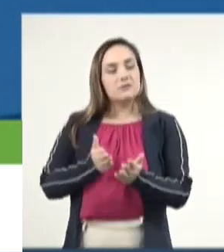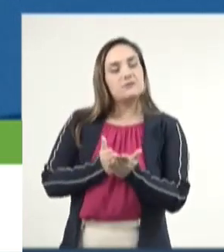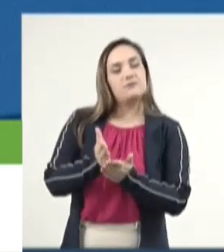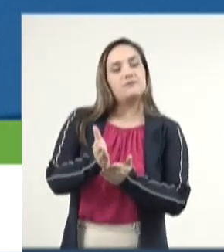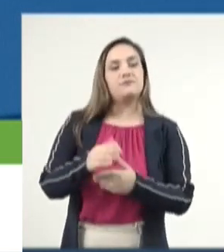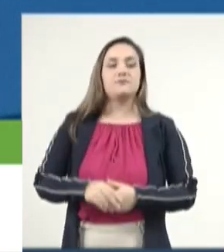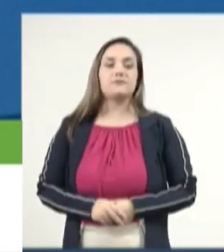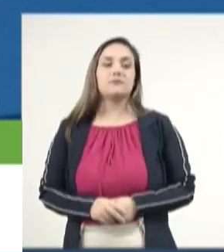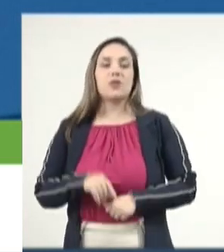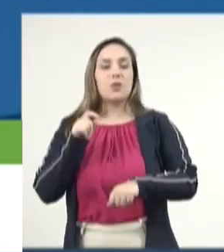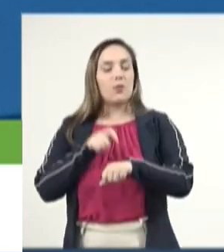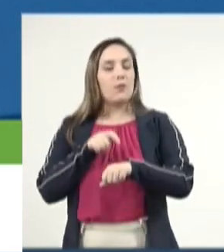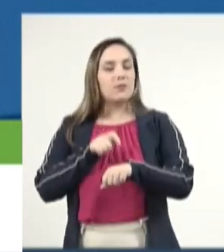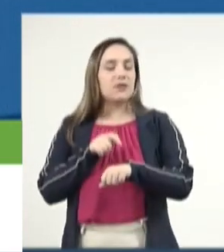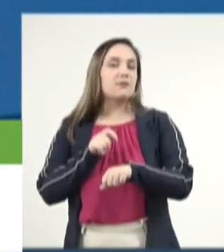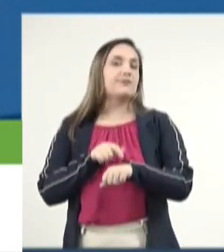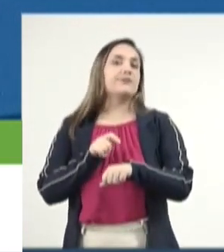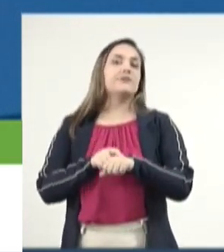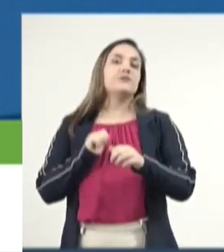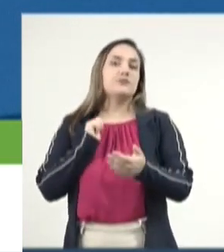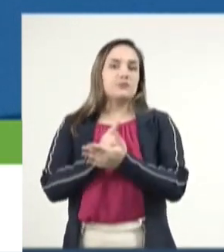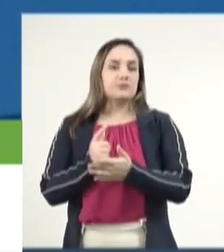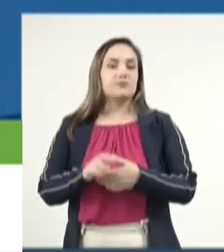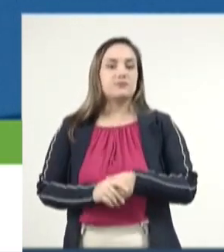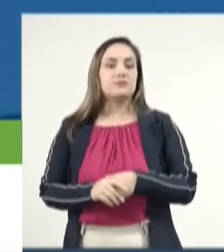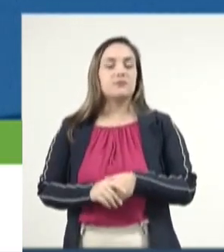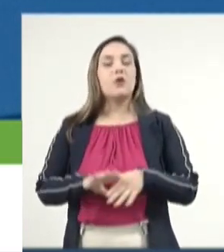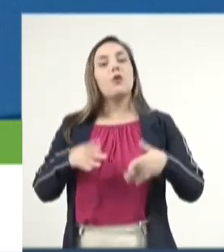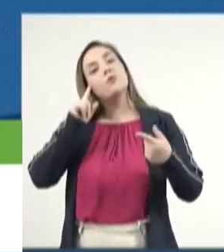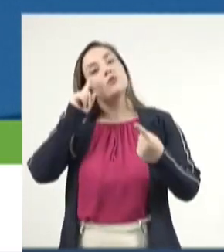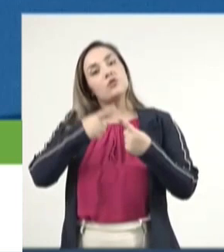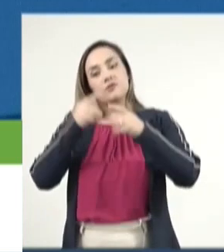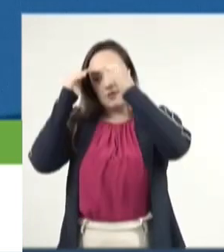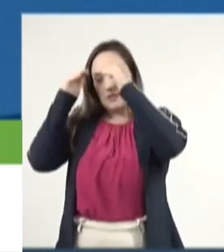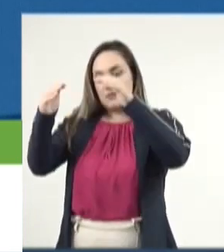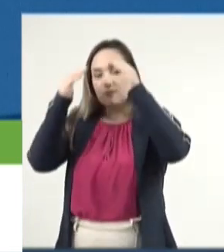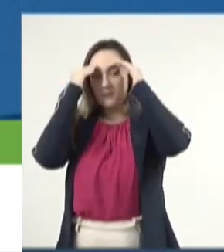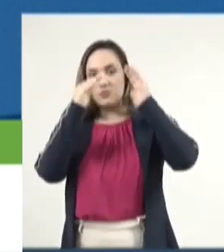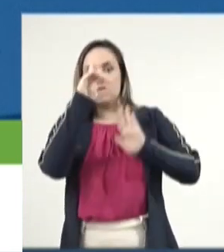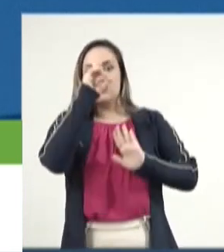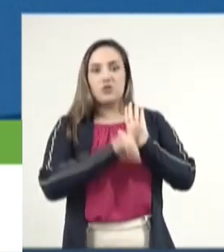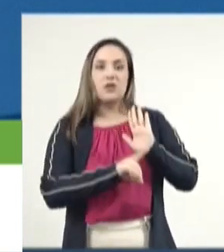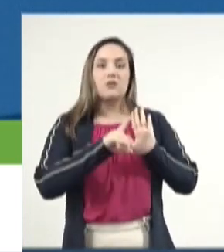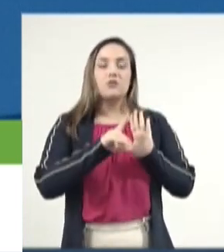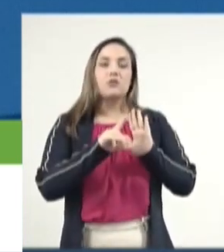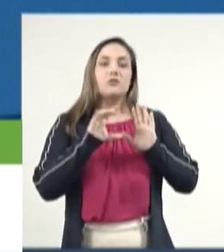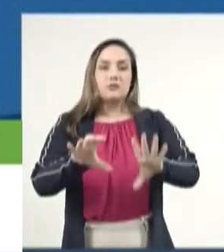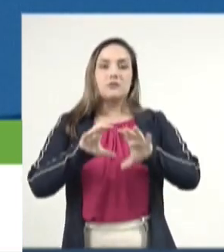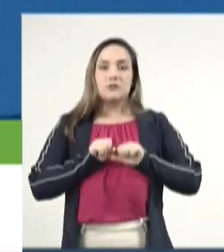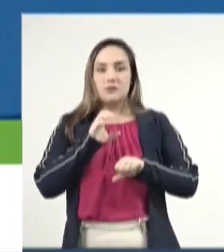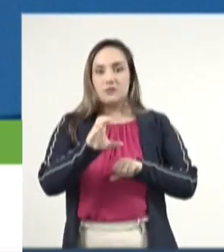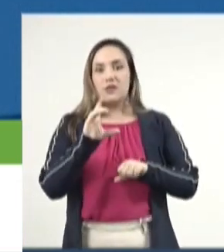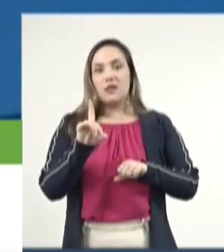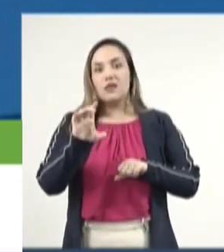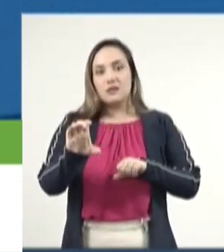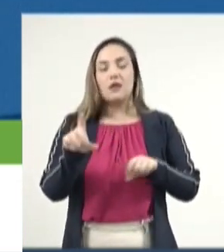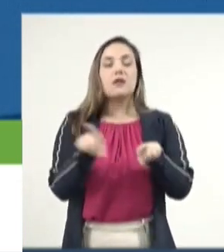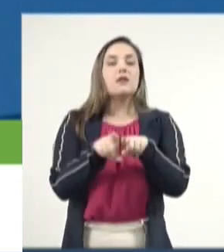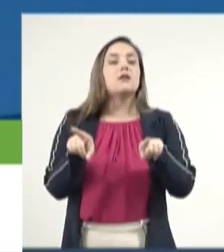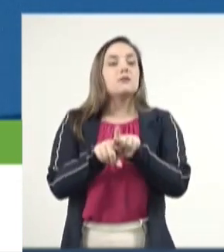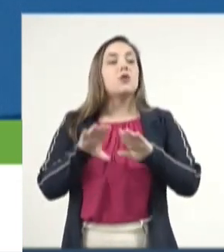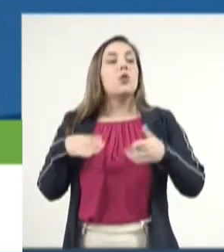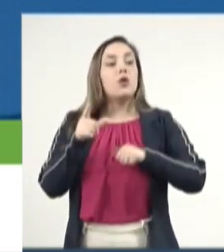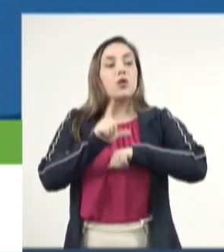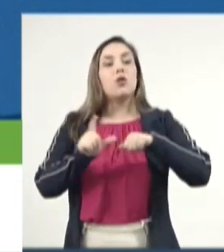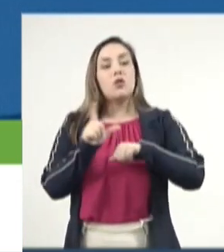comerciais durante as temporadas de compra, objetivando o respeito aos direitos dos consumidores e às lojas